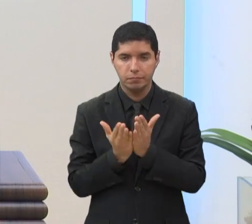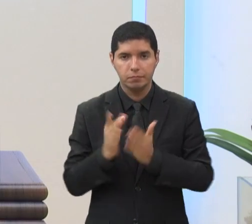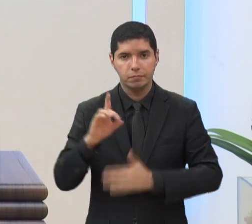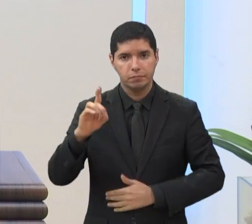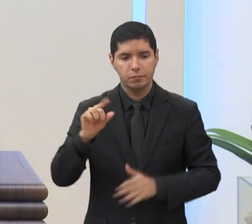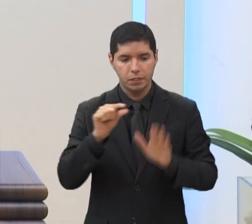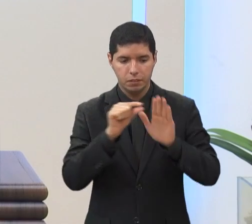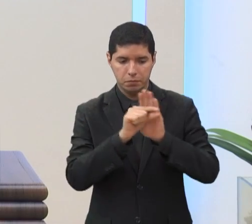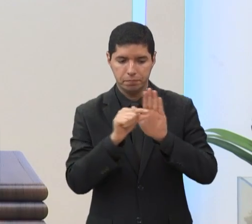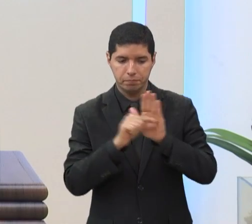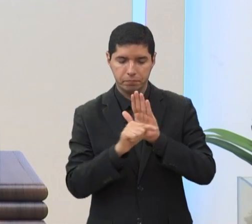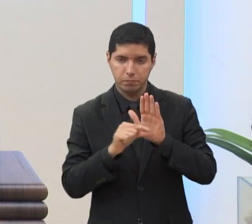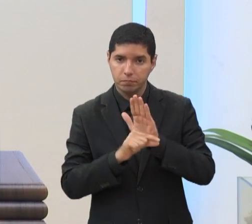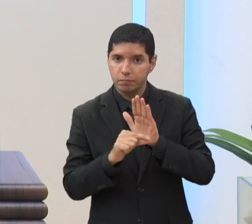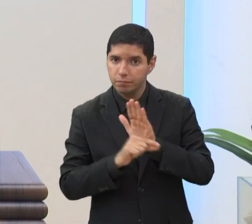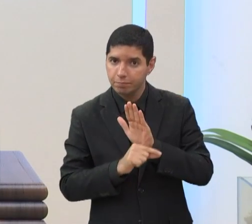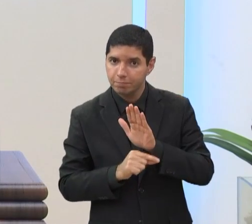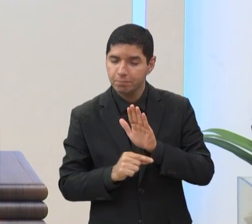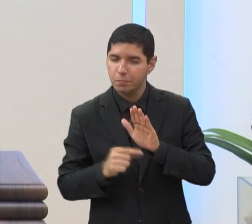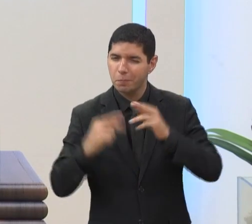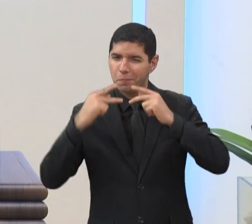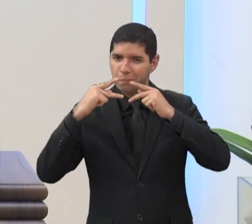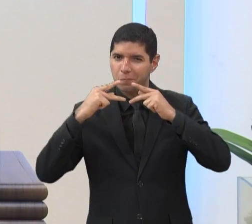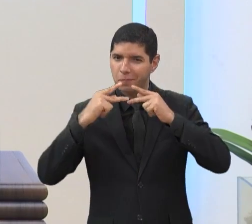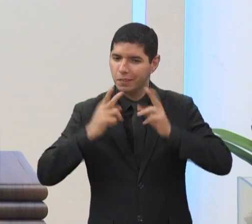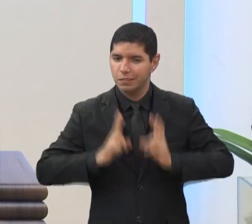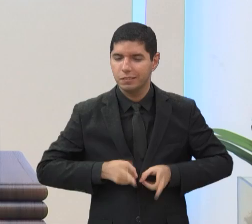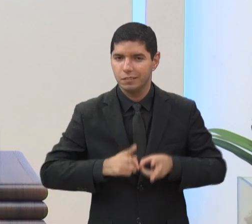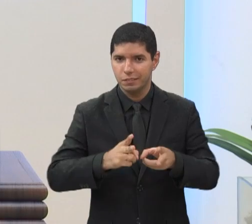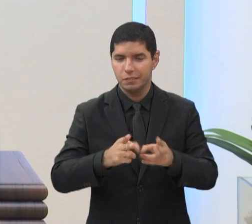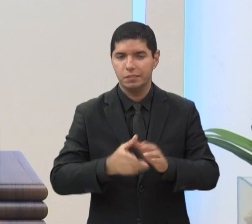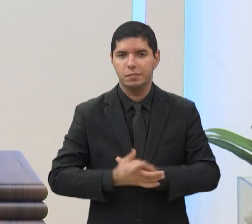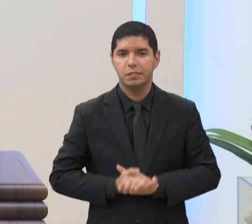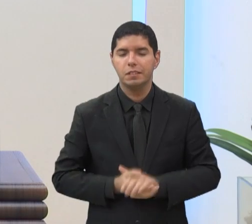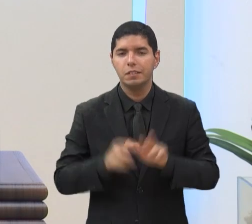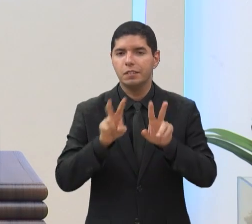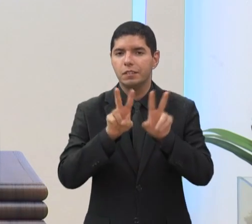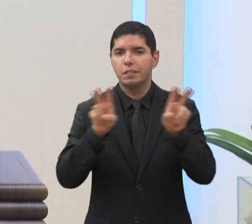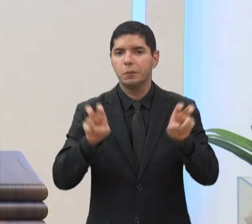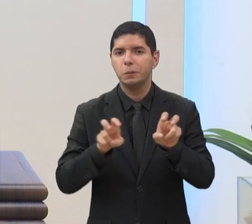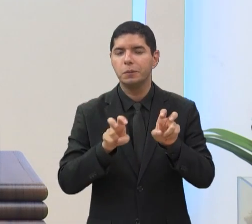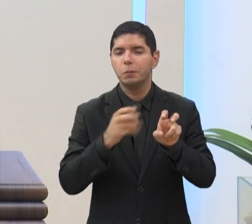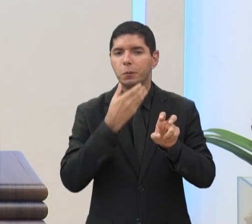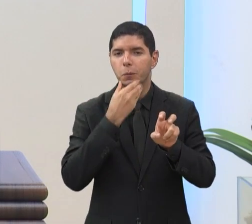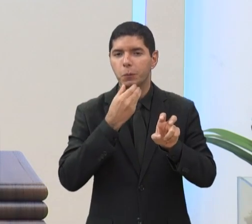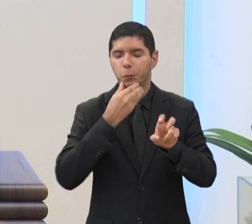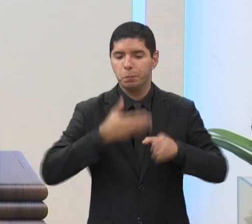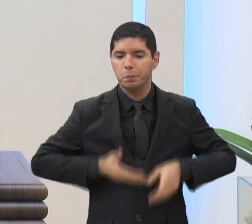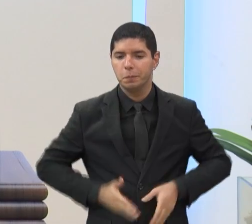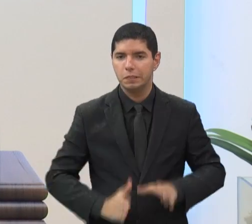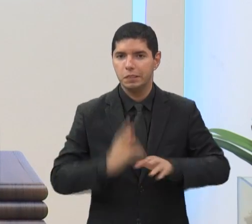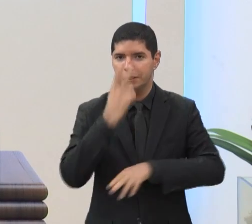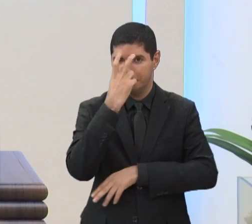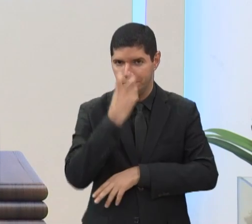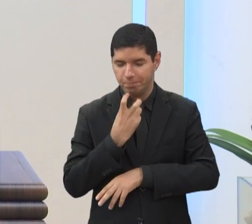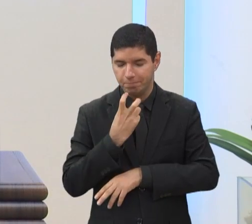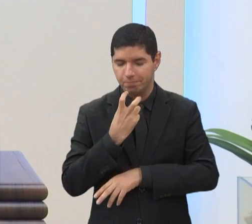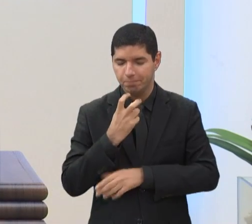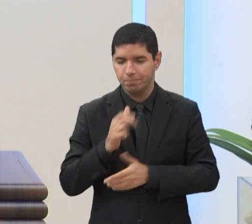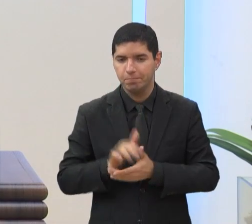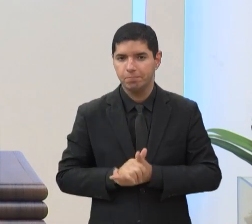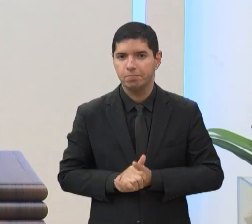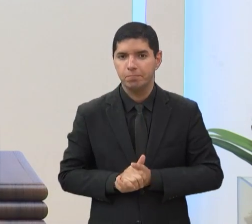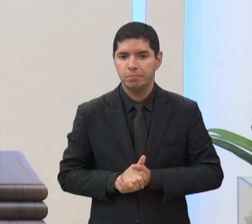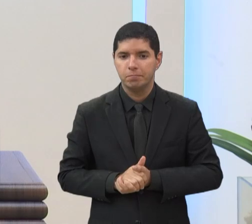alguns versículos, bastante pregado esta passagem bíblica, este milagre do Senhor